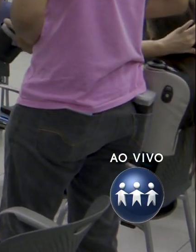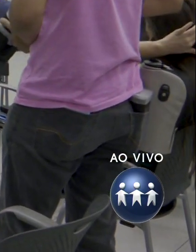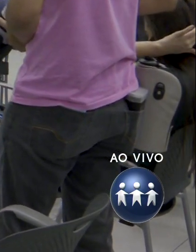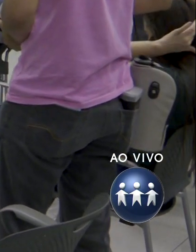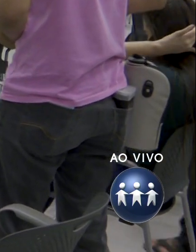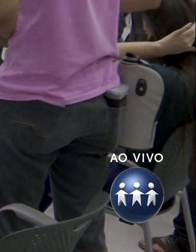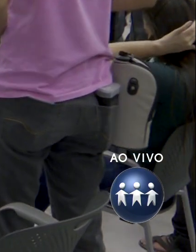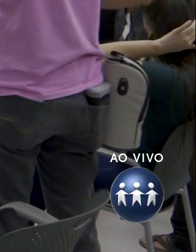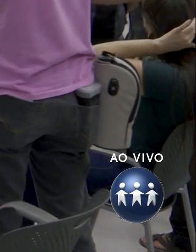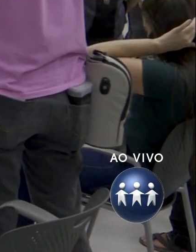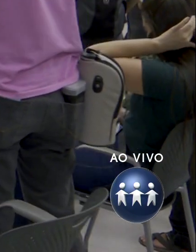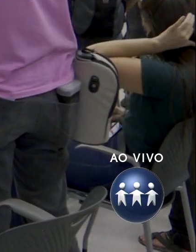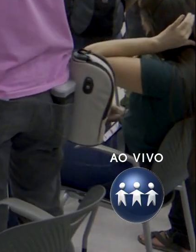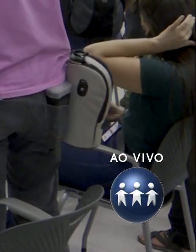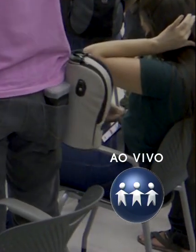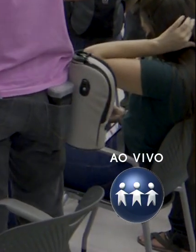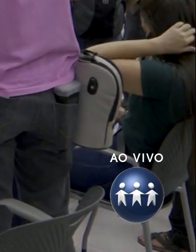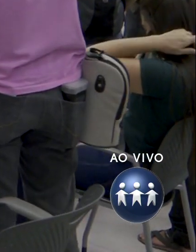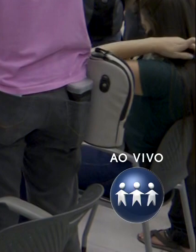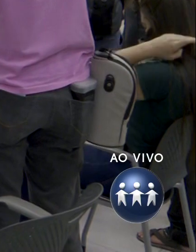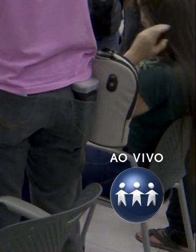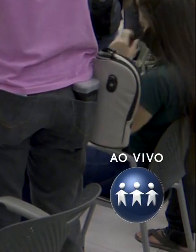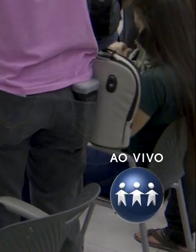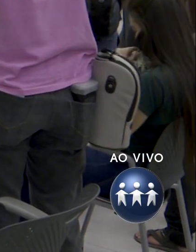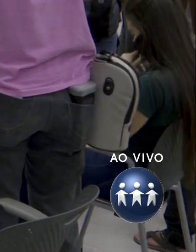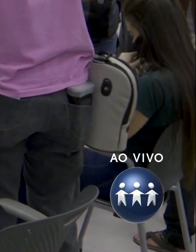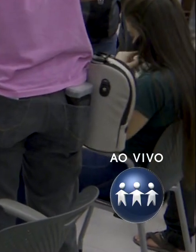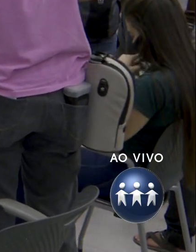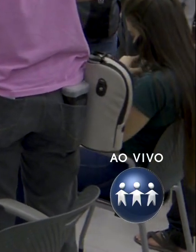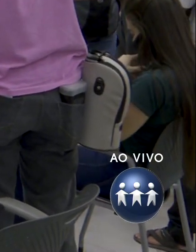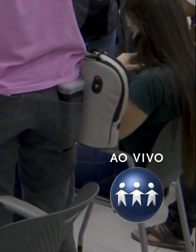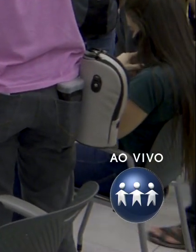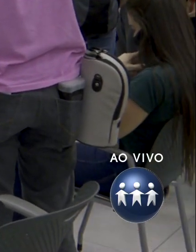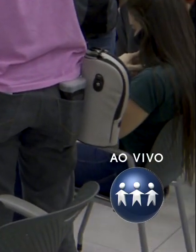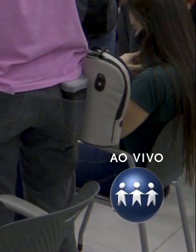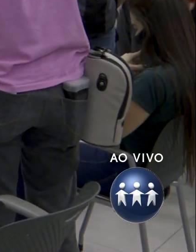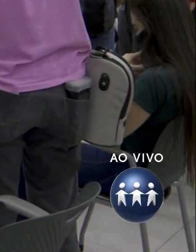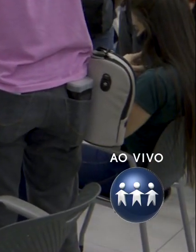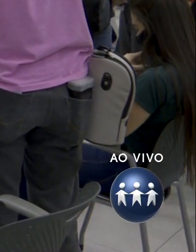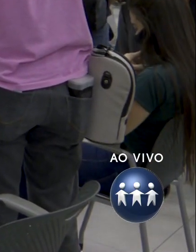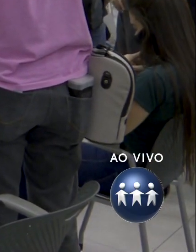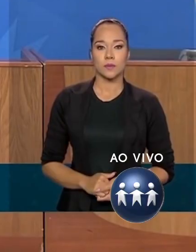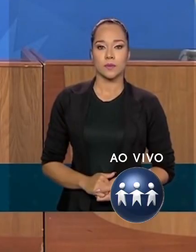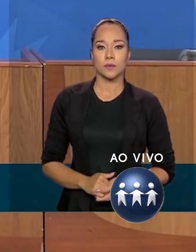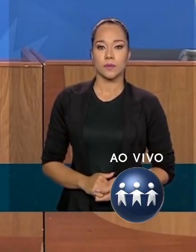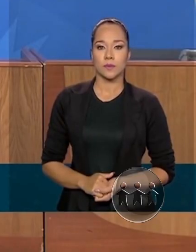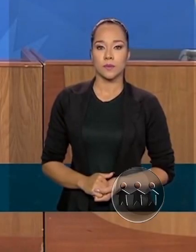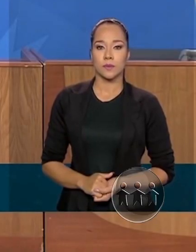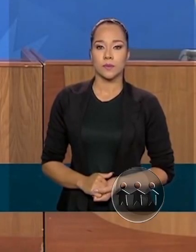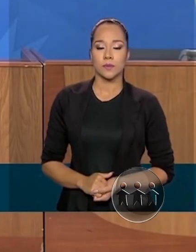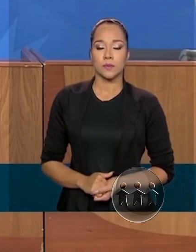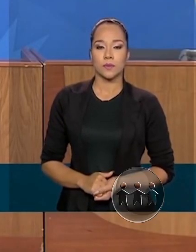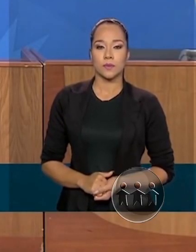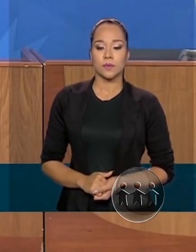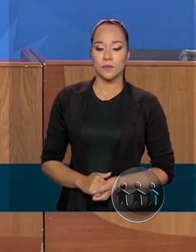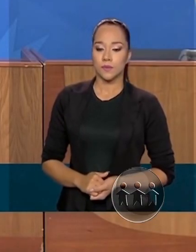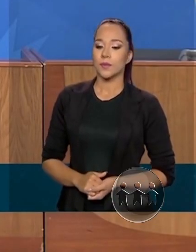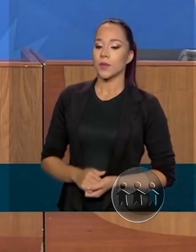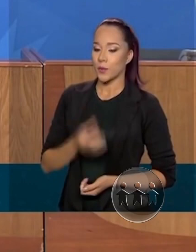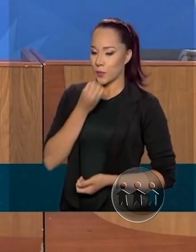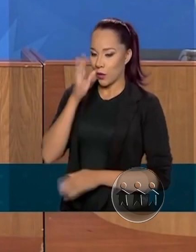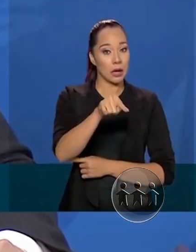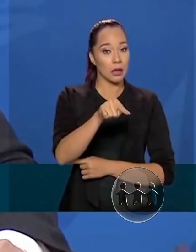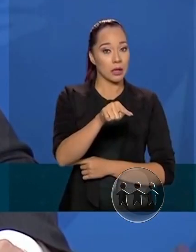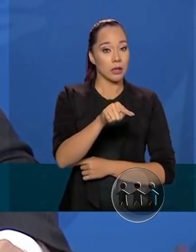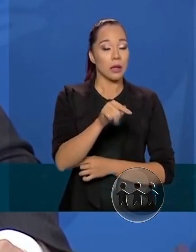pessoas que ainda aguardam o atendimento. Isso foi ressaltado hoje, mais cedo, em uma reunião tanto com o ministro Eduardo